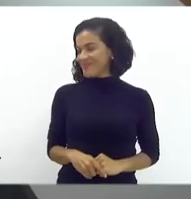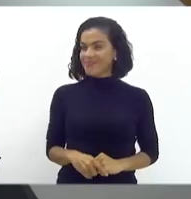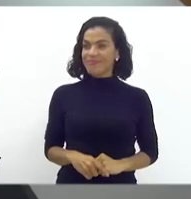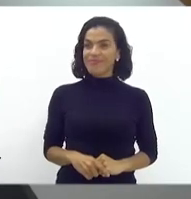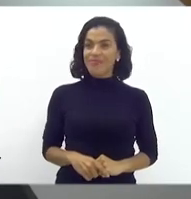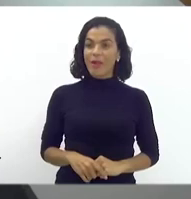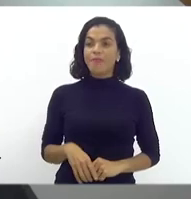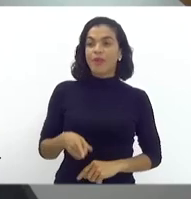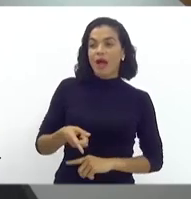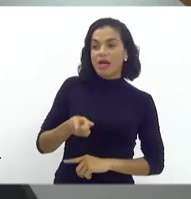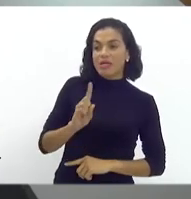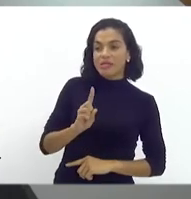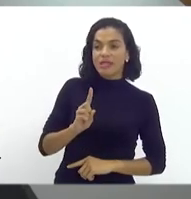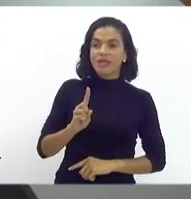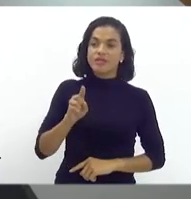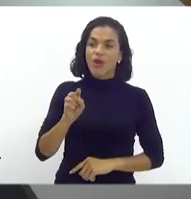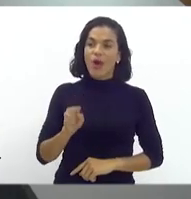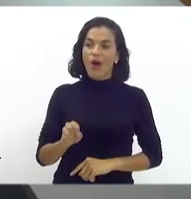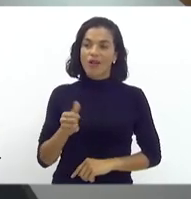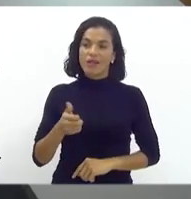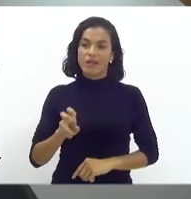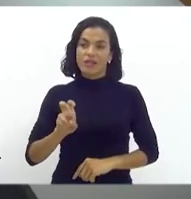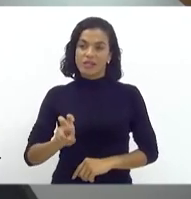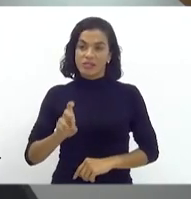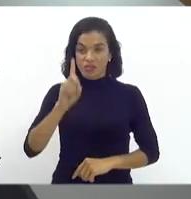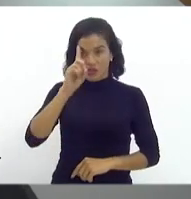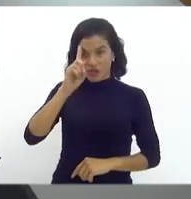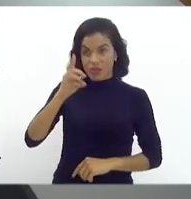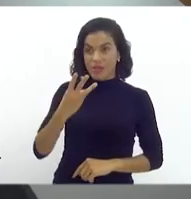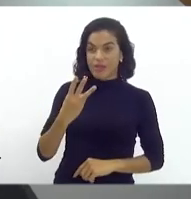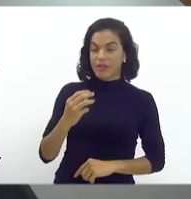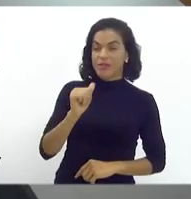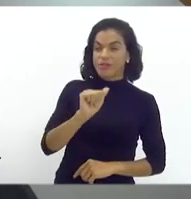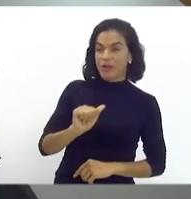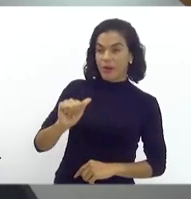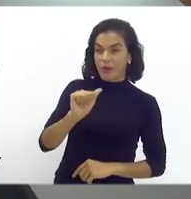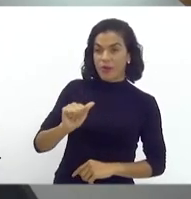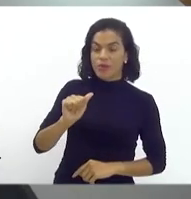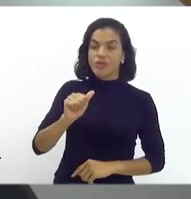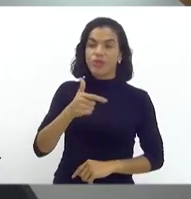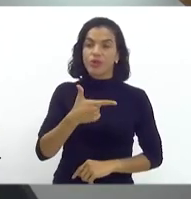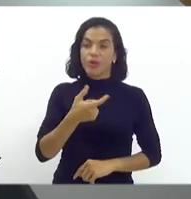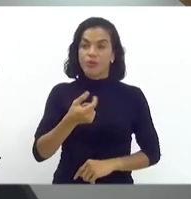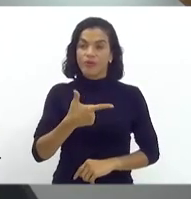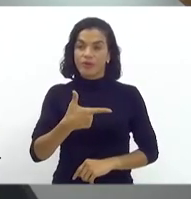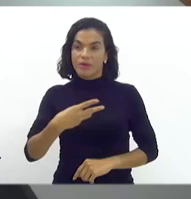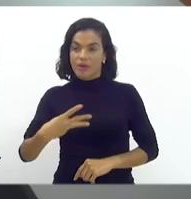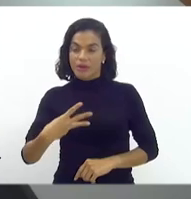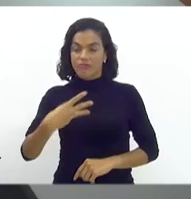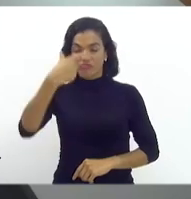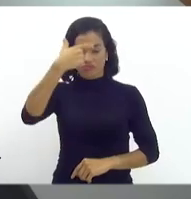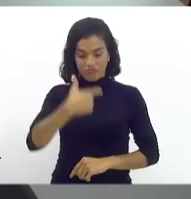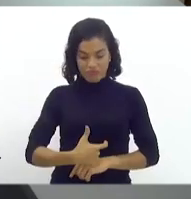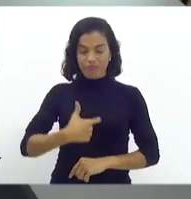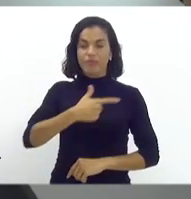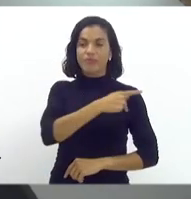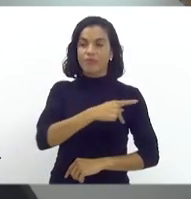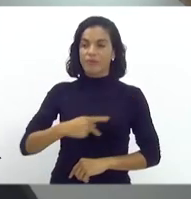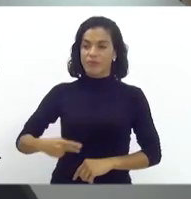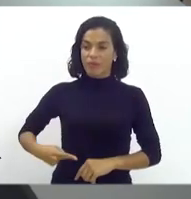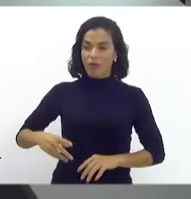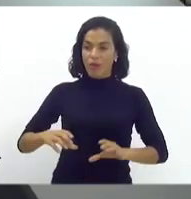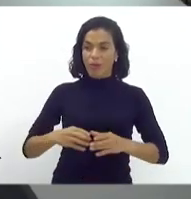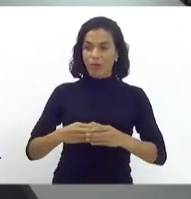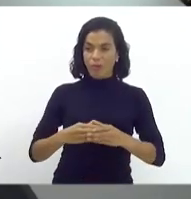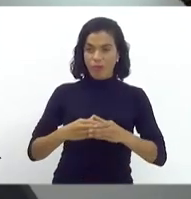as 13 horas e 15 minutos do dia 3 de agosto de 2023 na condição de Presidenta da